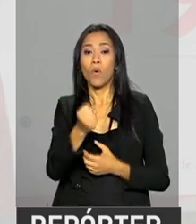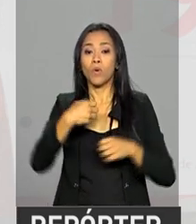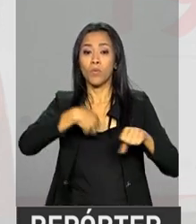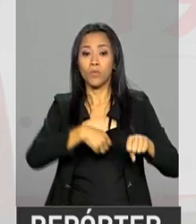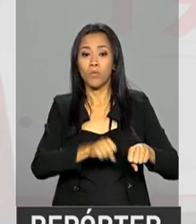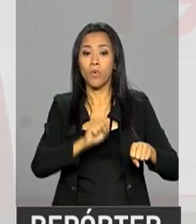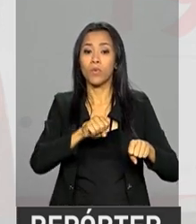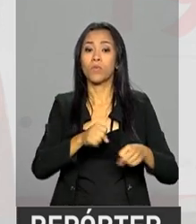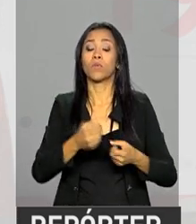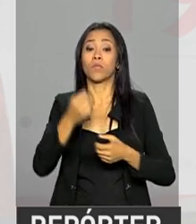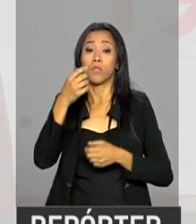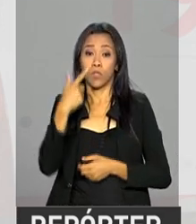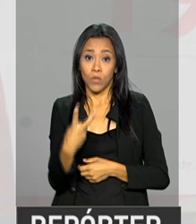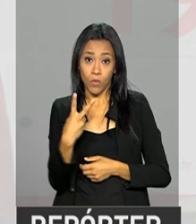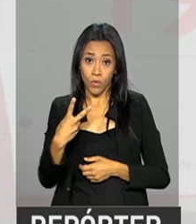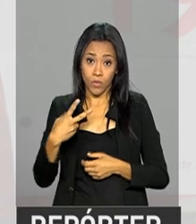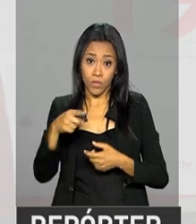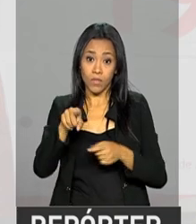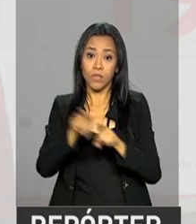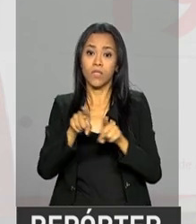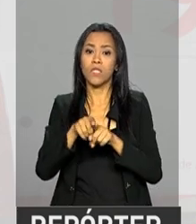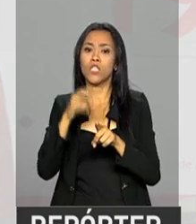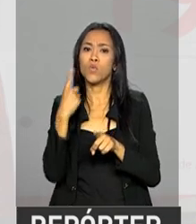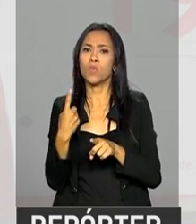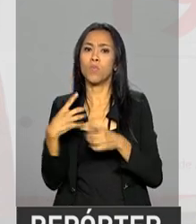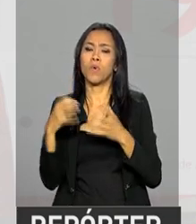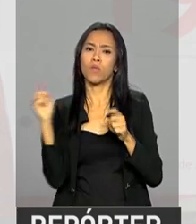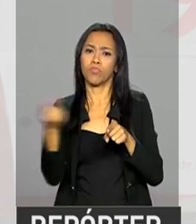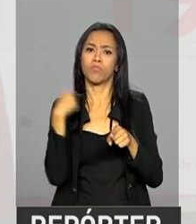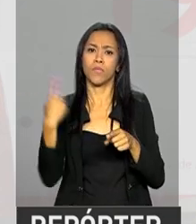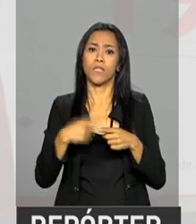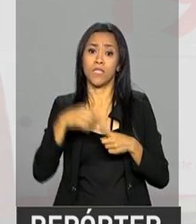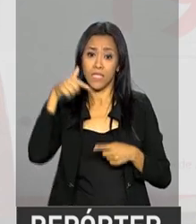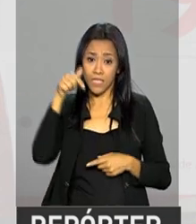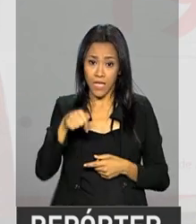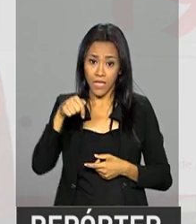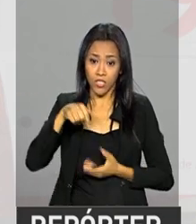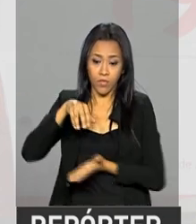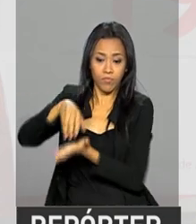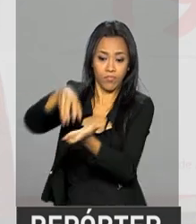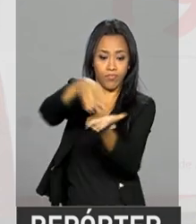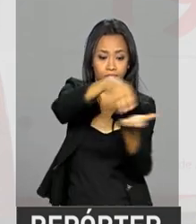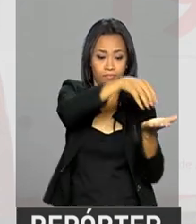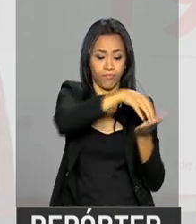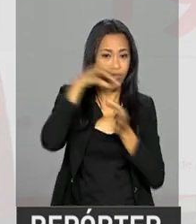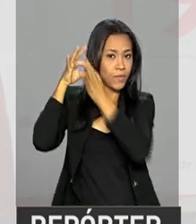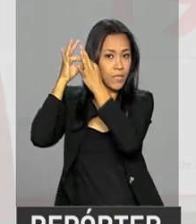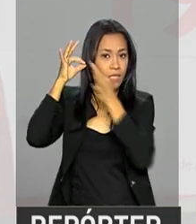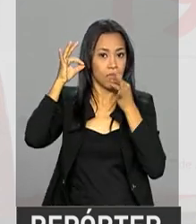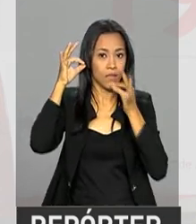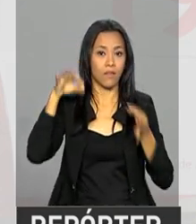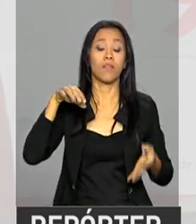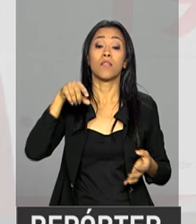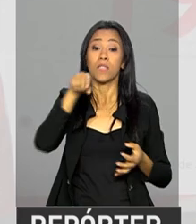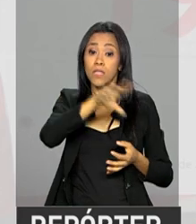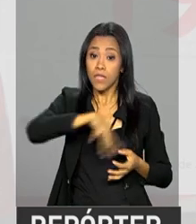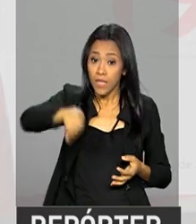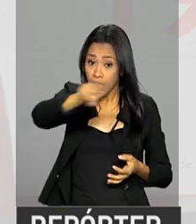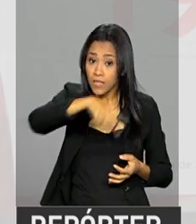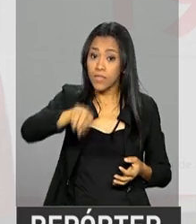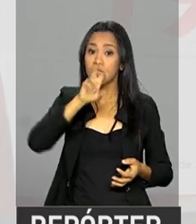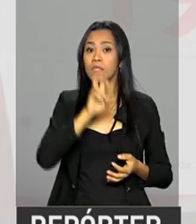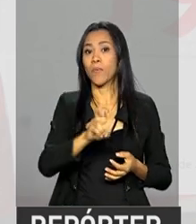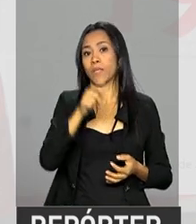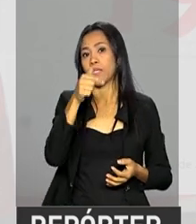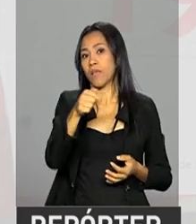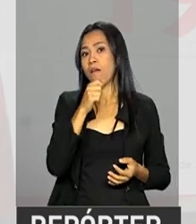2 aeromédicos uma ambulância e sete centrais de regulação desses serviços 57